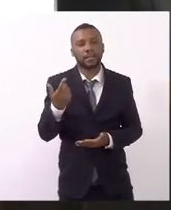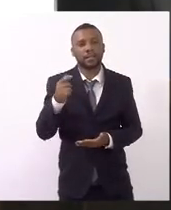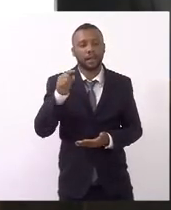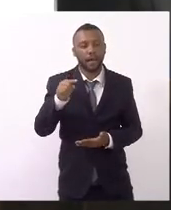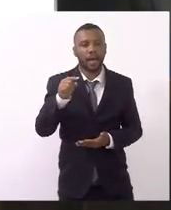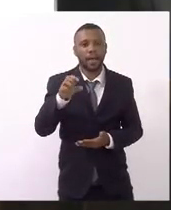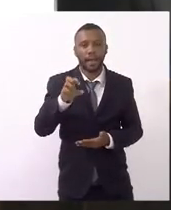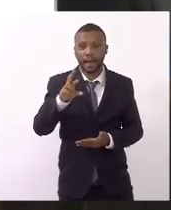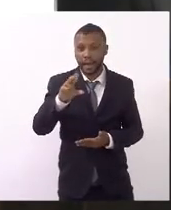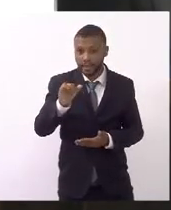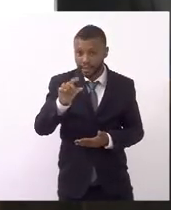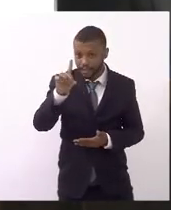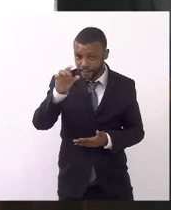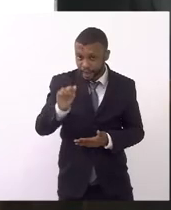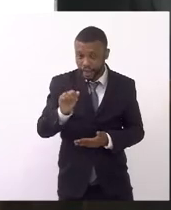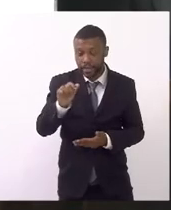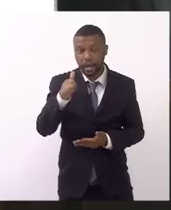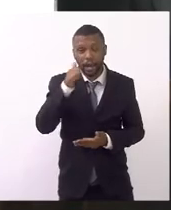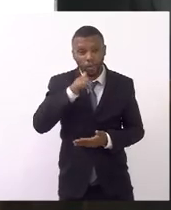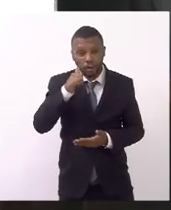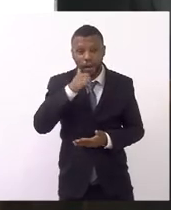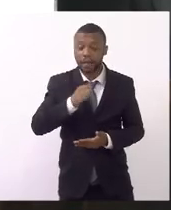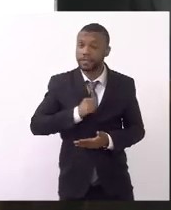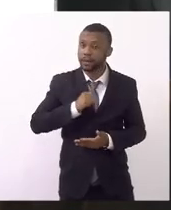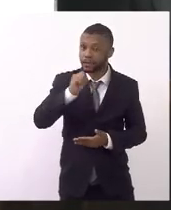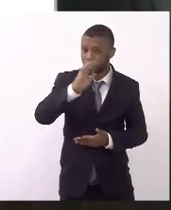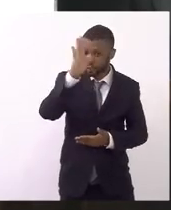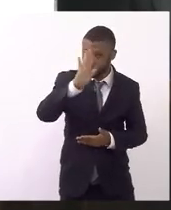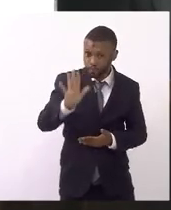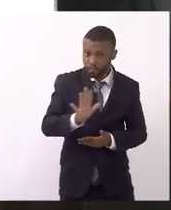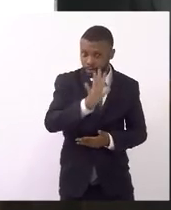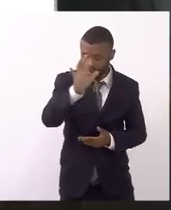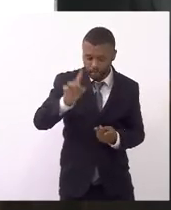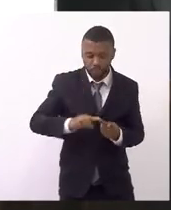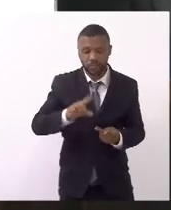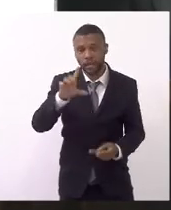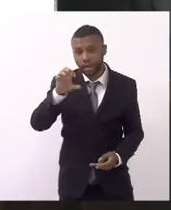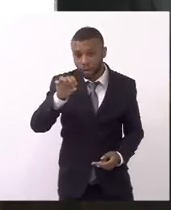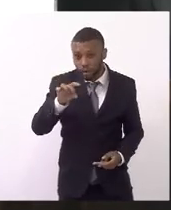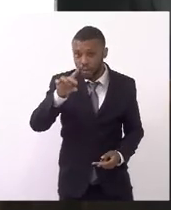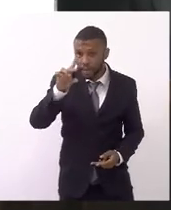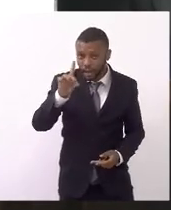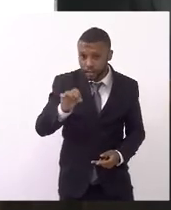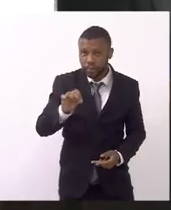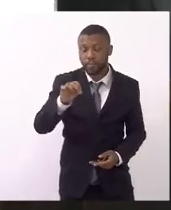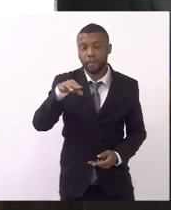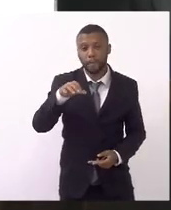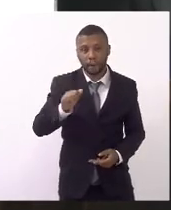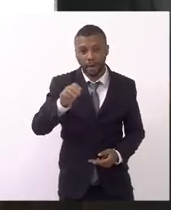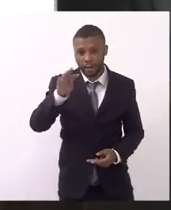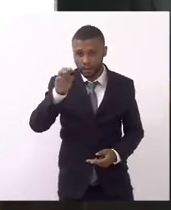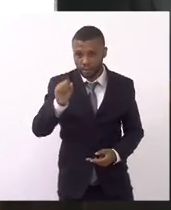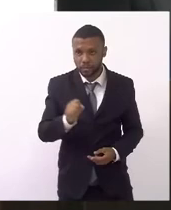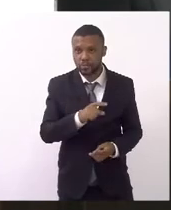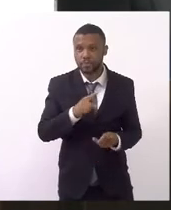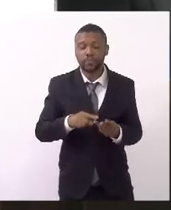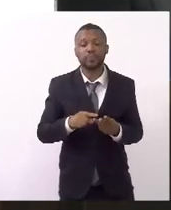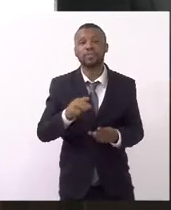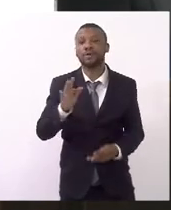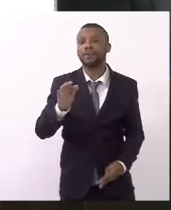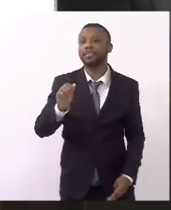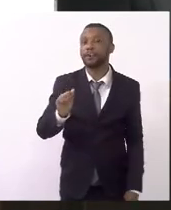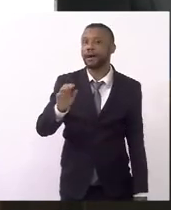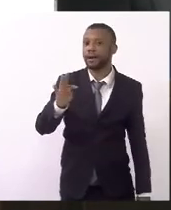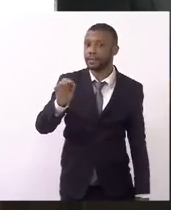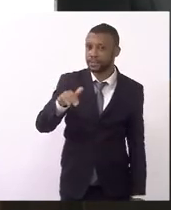do mulher ele mulheres de Axé do Brasil de Leonardo Mattos e Alaíde Araújo do CEP de